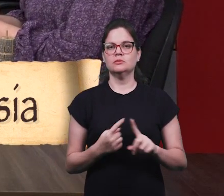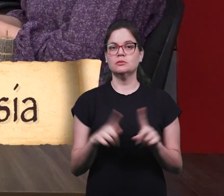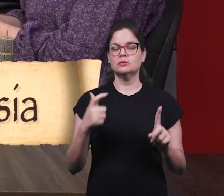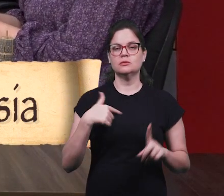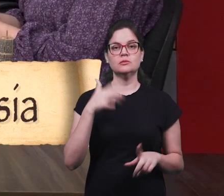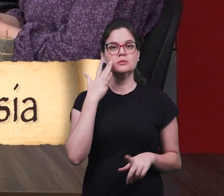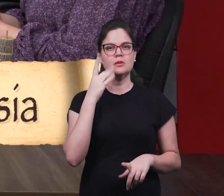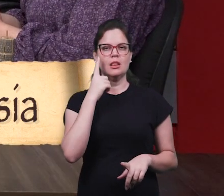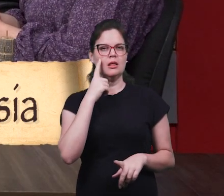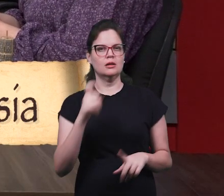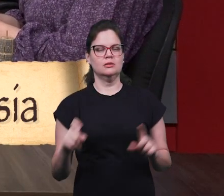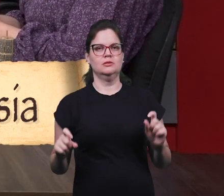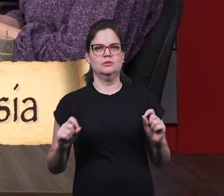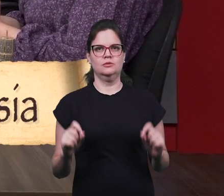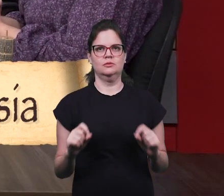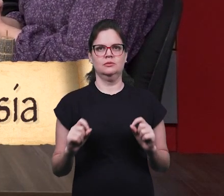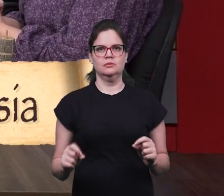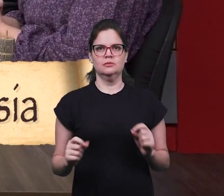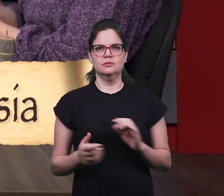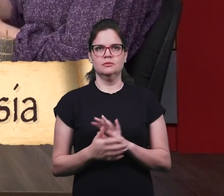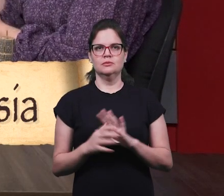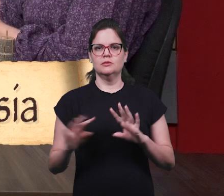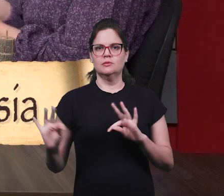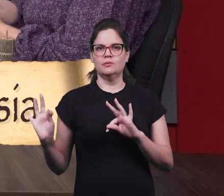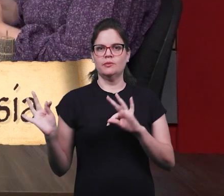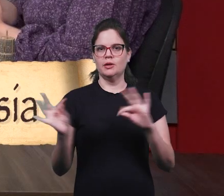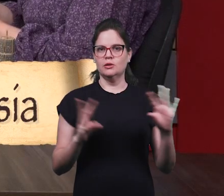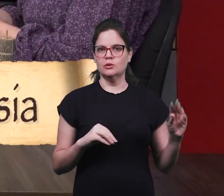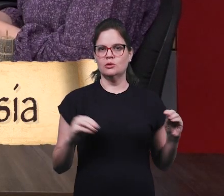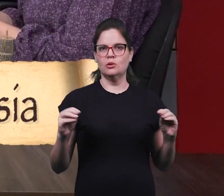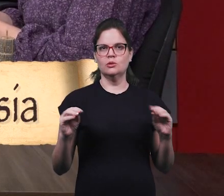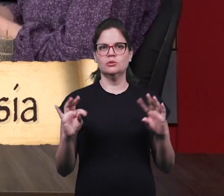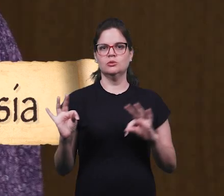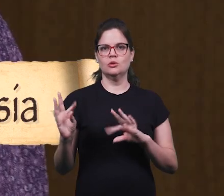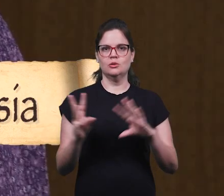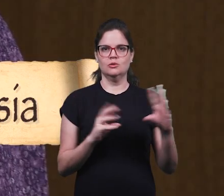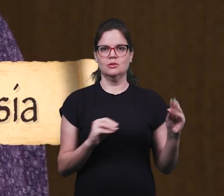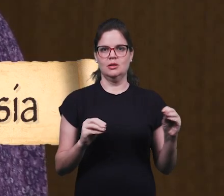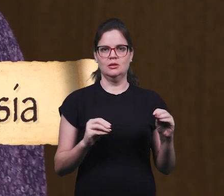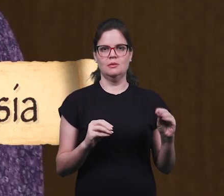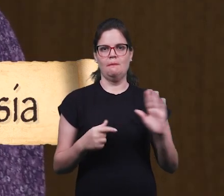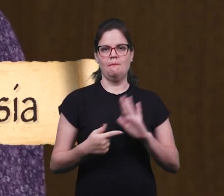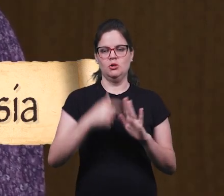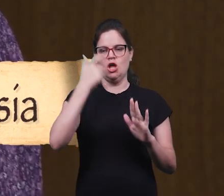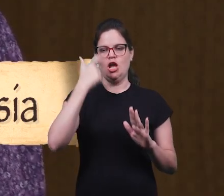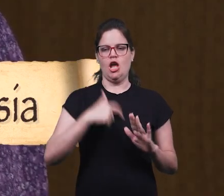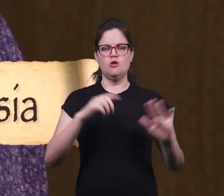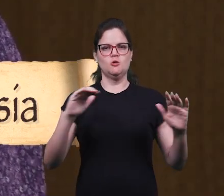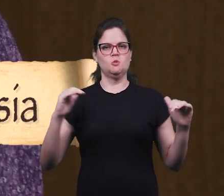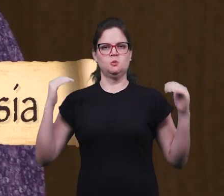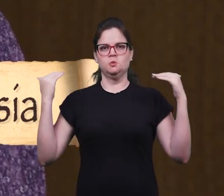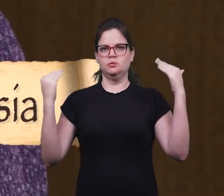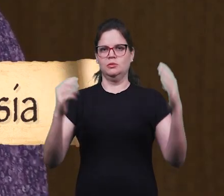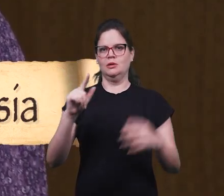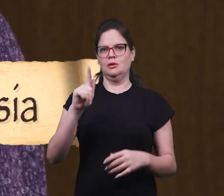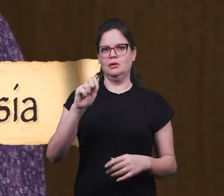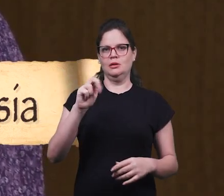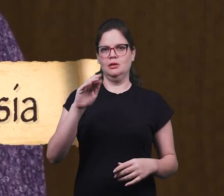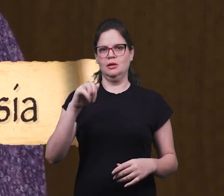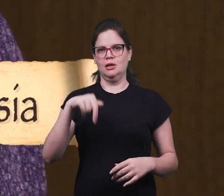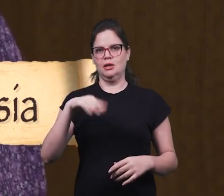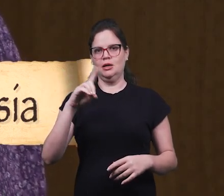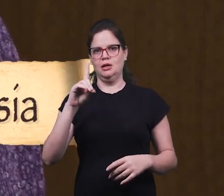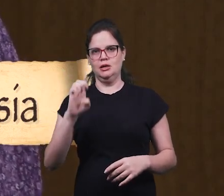que eu acho muito interessante todos eles se colocam como grande, né? Eu sou grande, meu